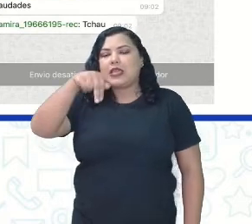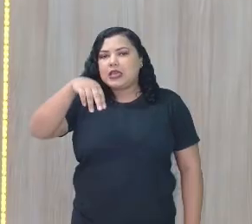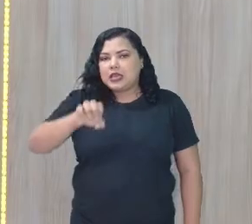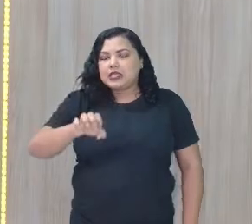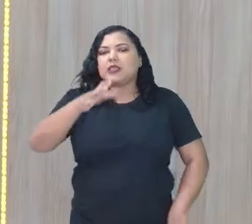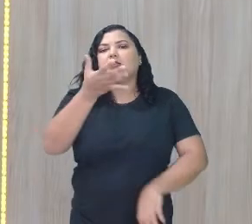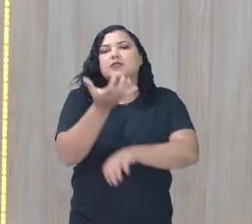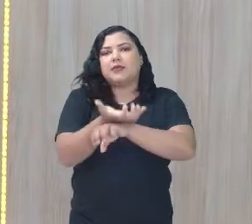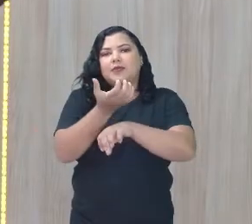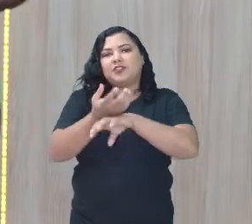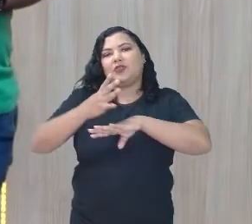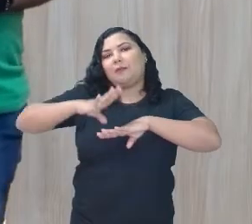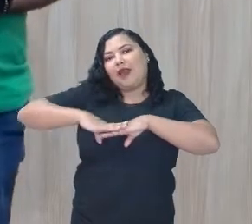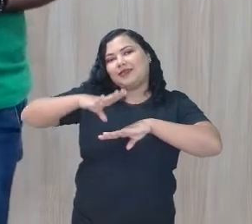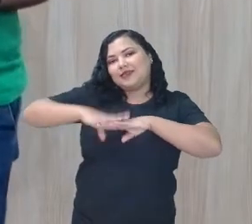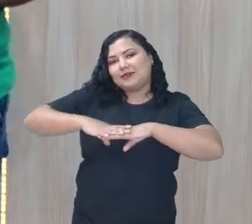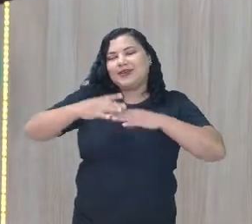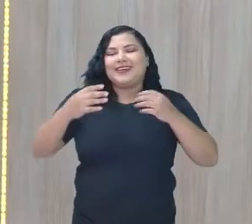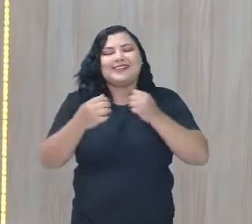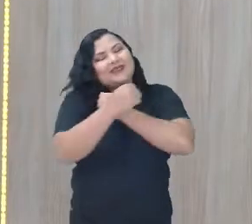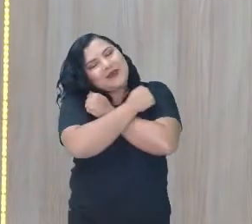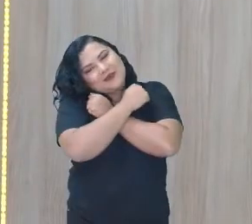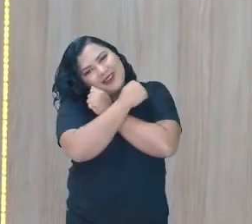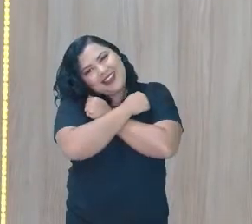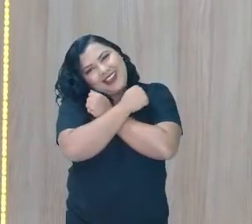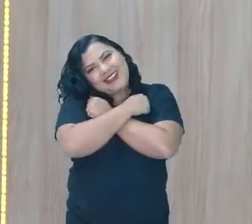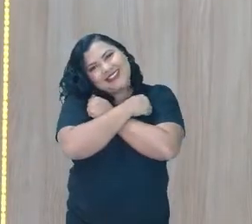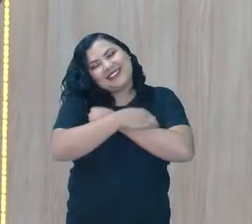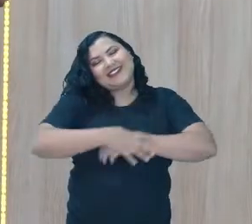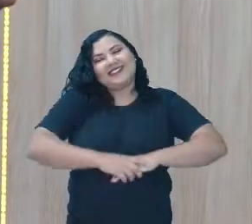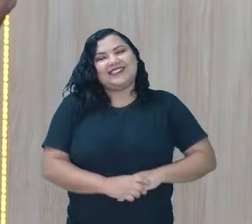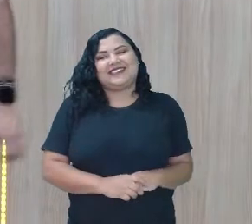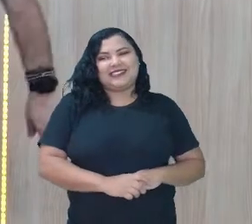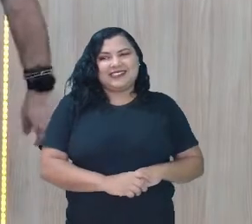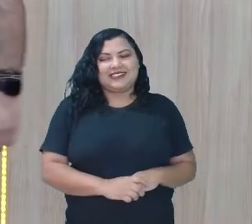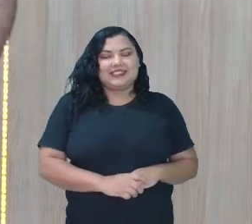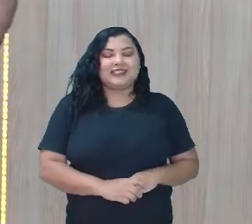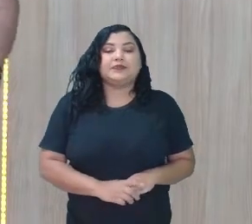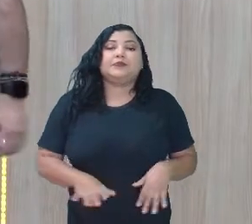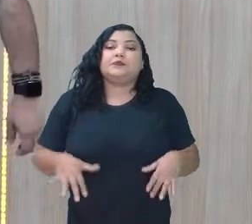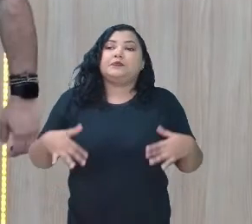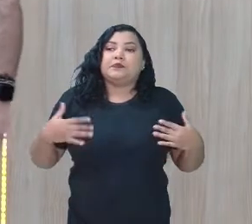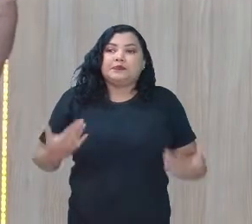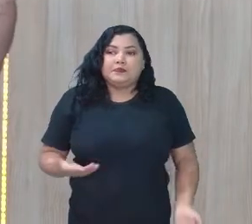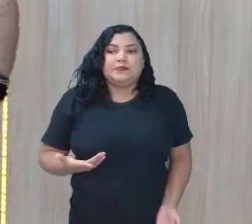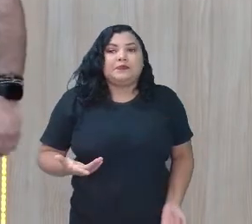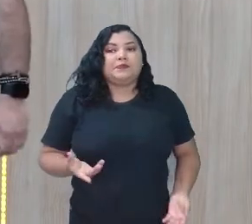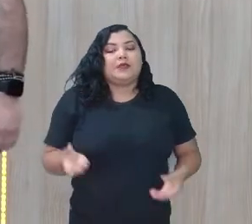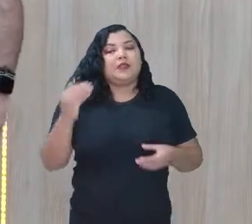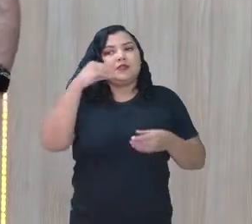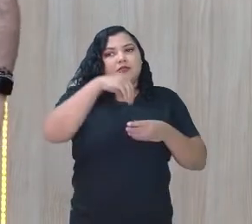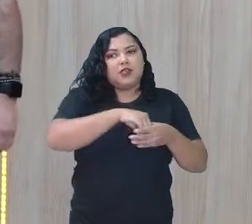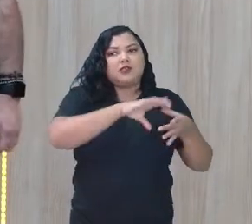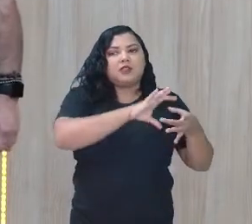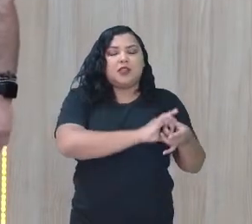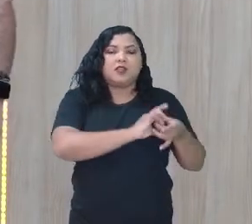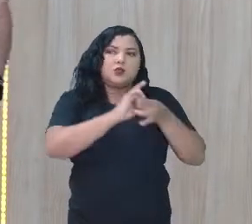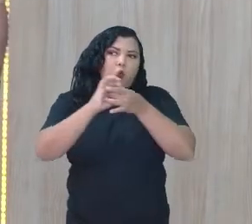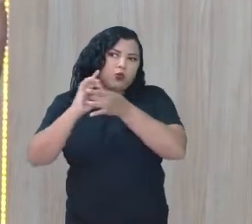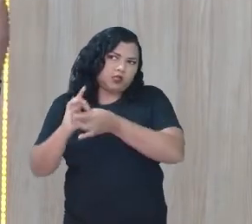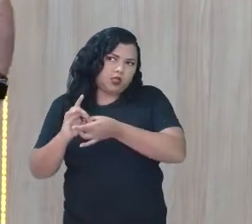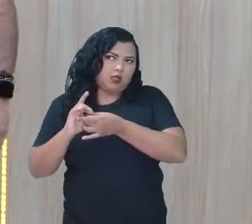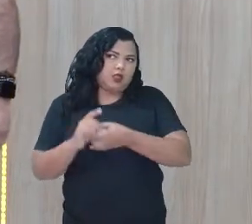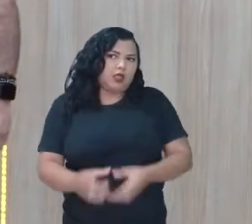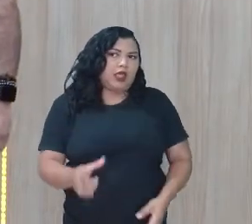de matemática, né? Um abraço para a professora Briane. Né? E, nesse sentido, além,